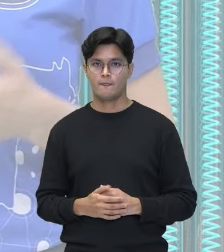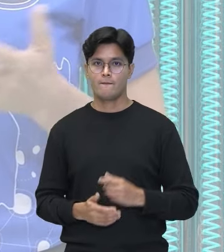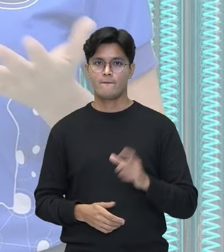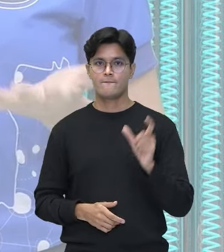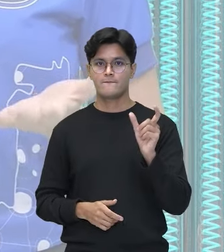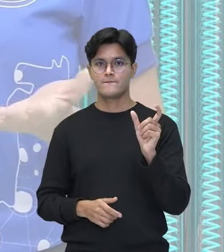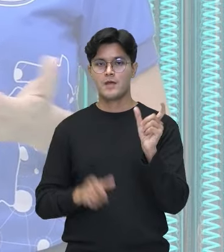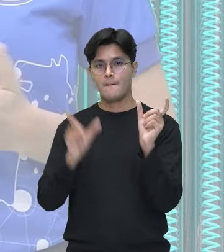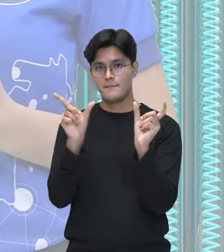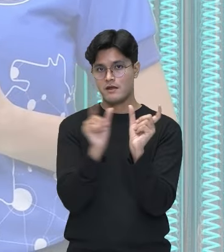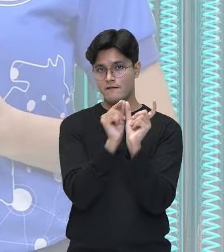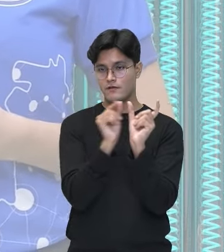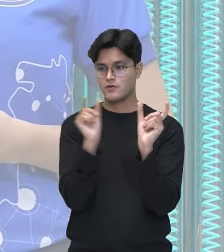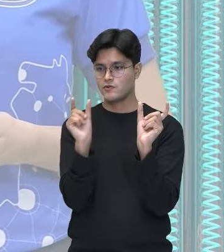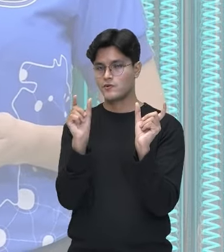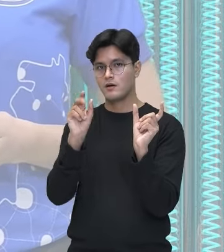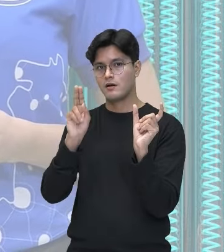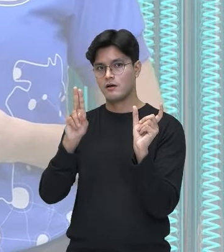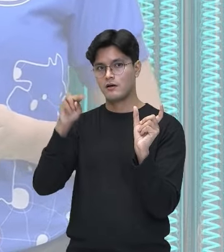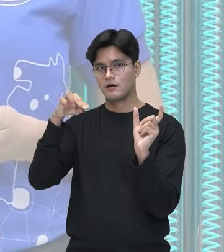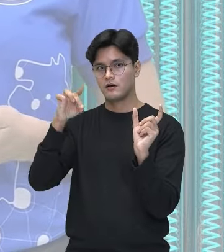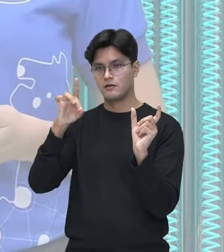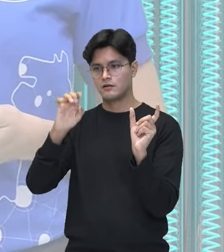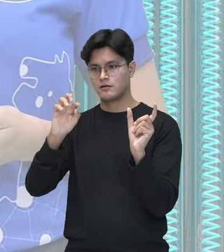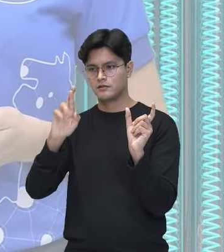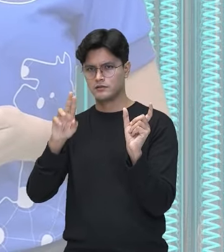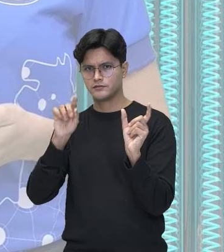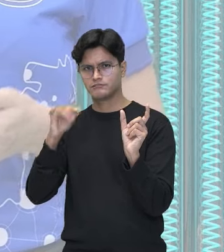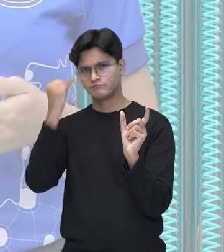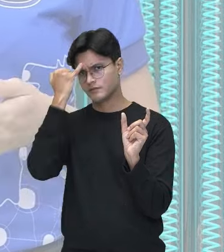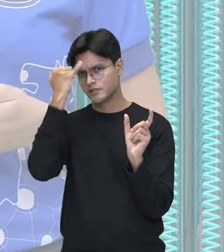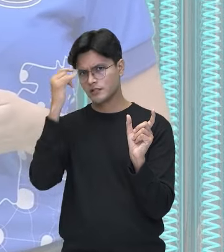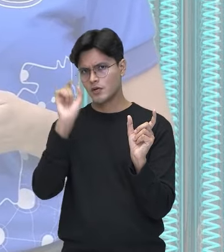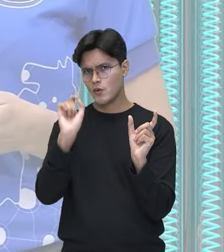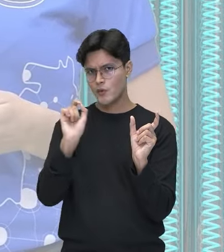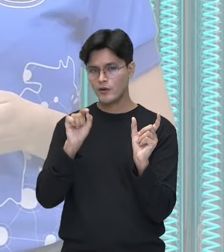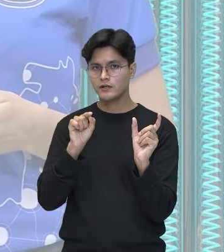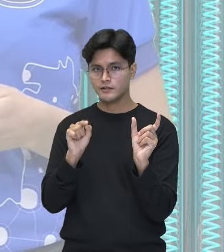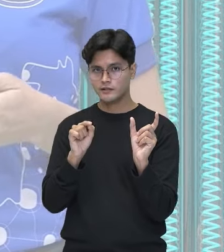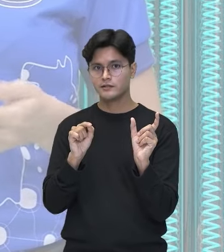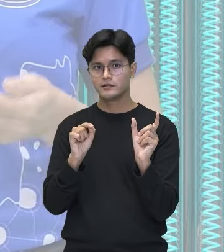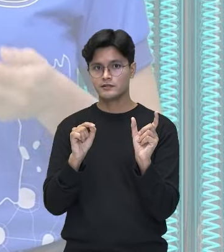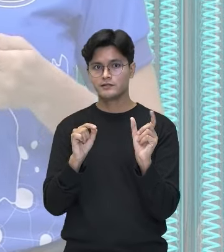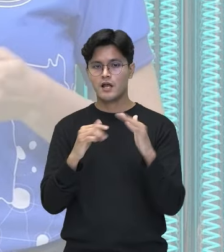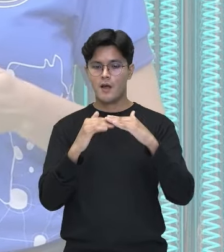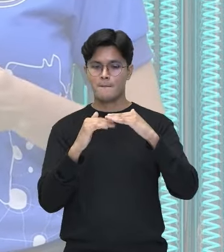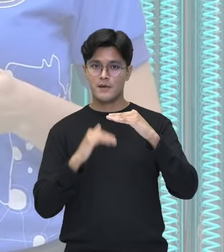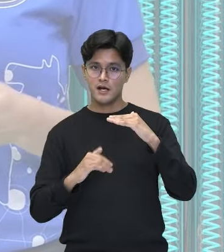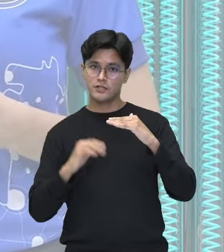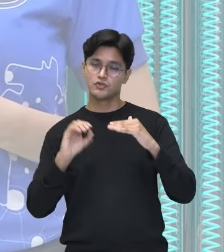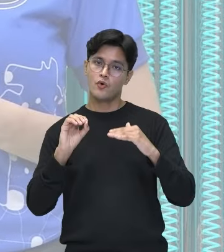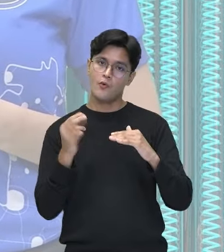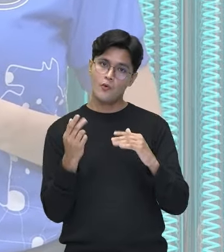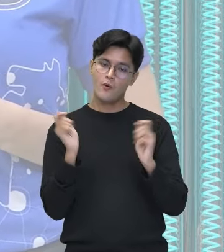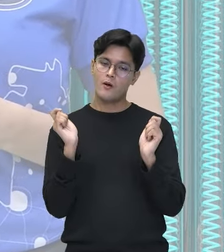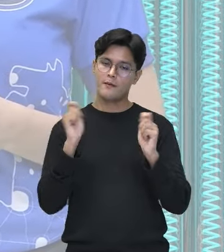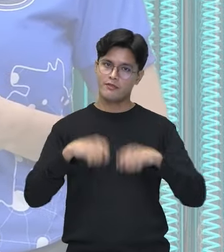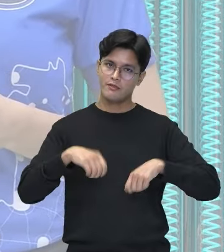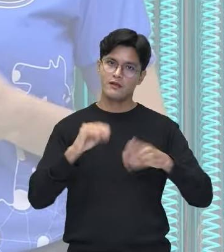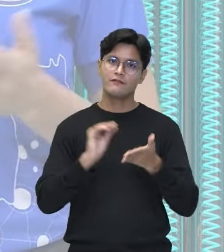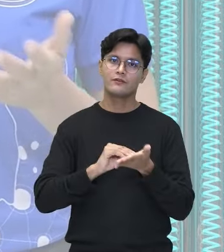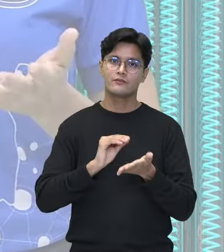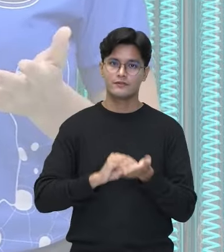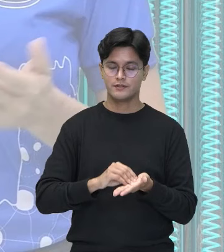Under. Qual é a ideia desse prefixo do under? Significa abaixo ou